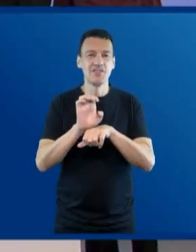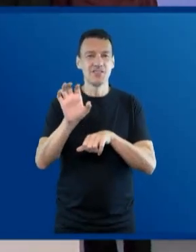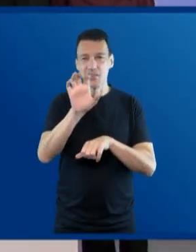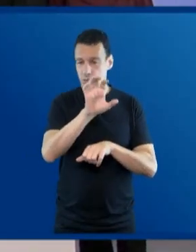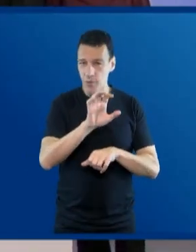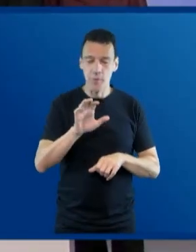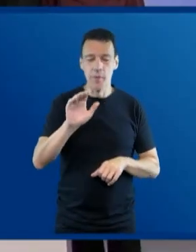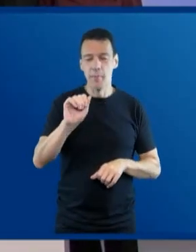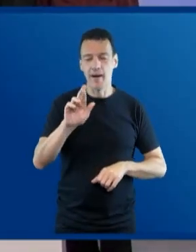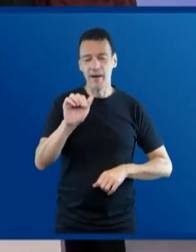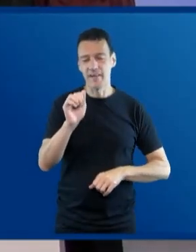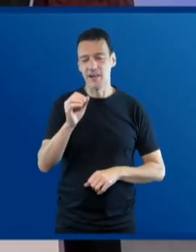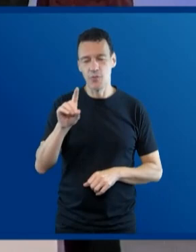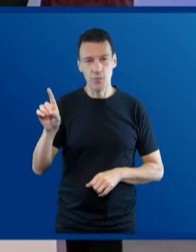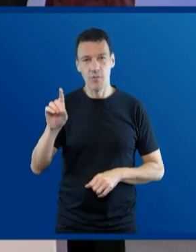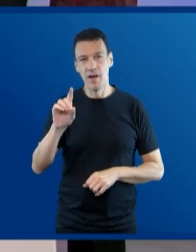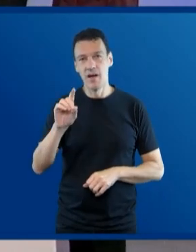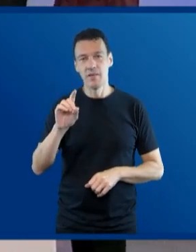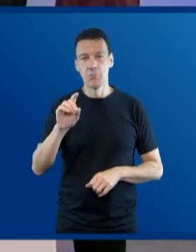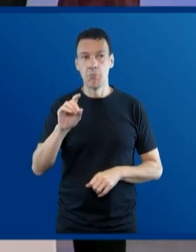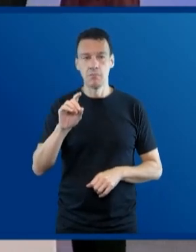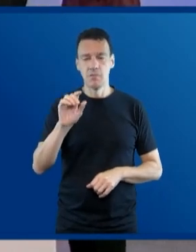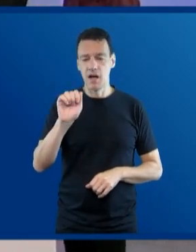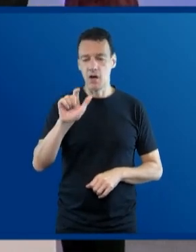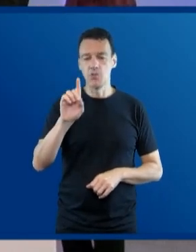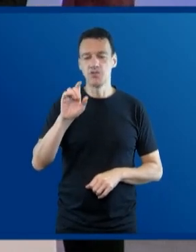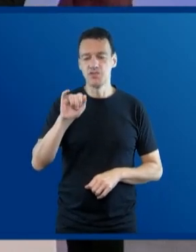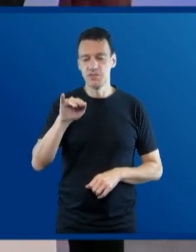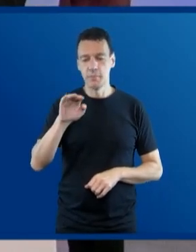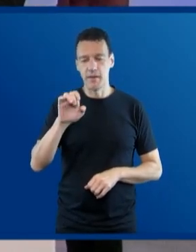aqui. Vem cá, professor.